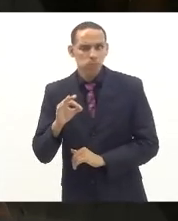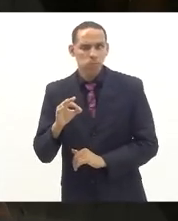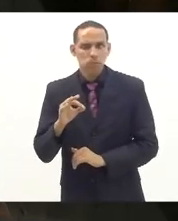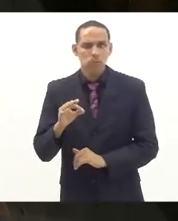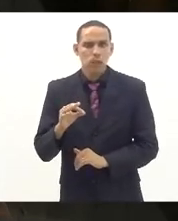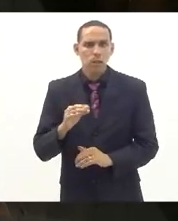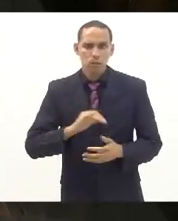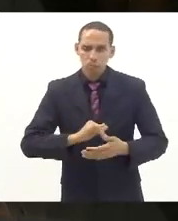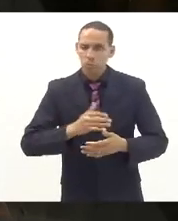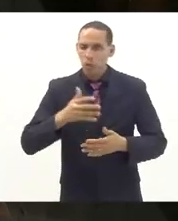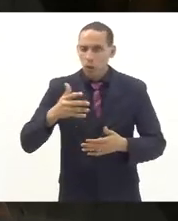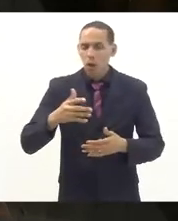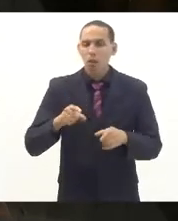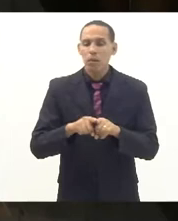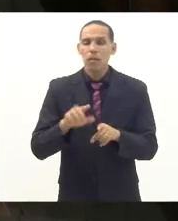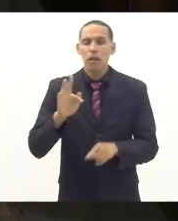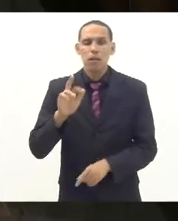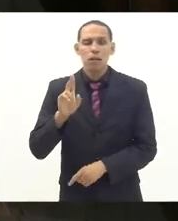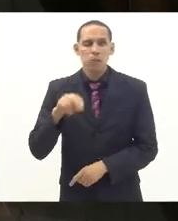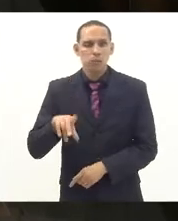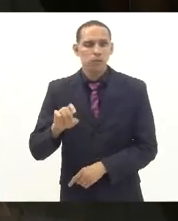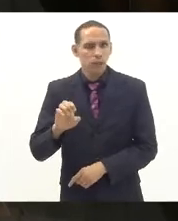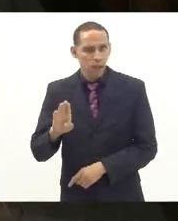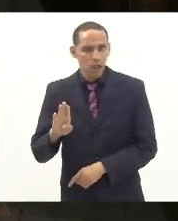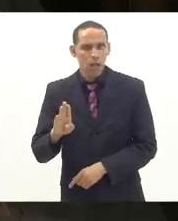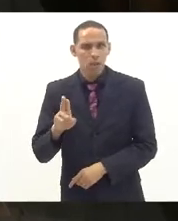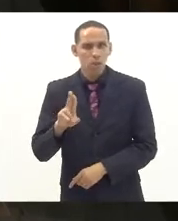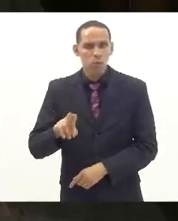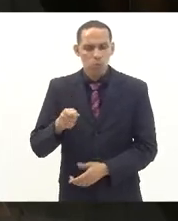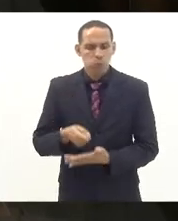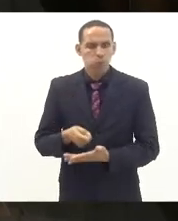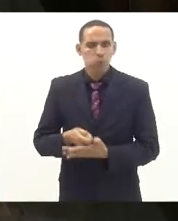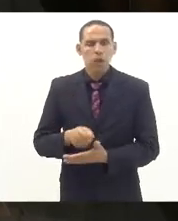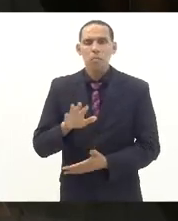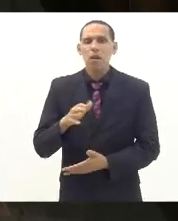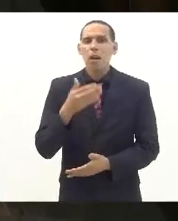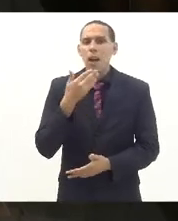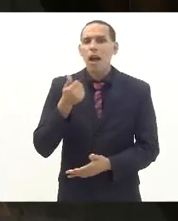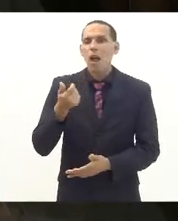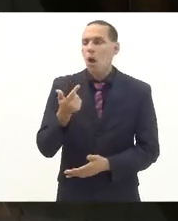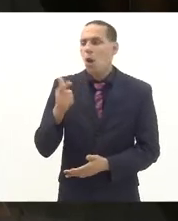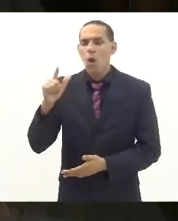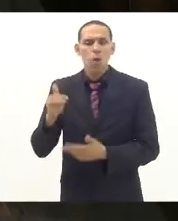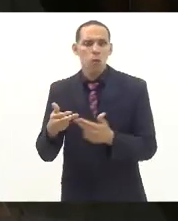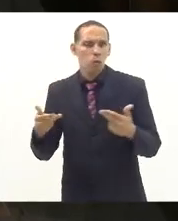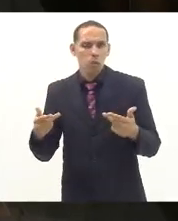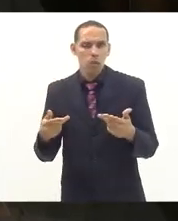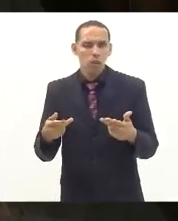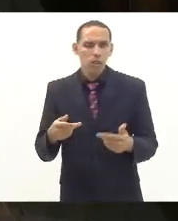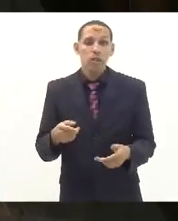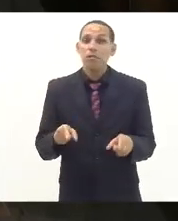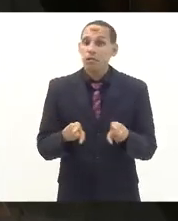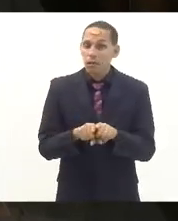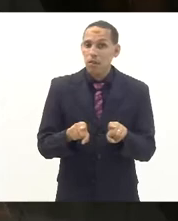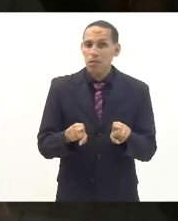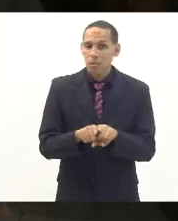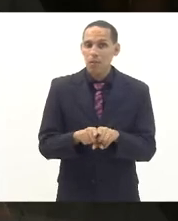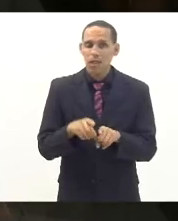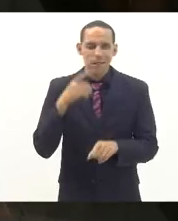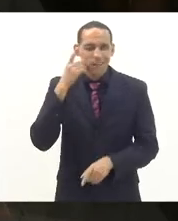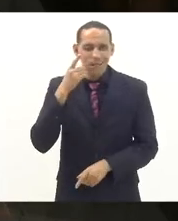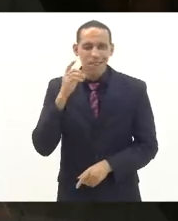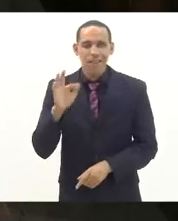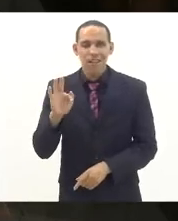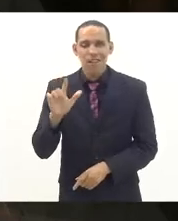oriundos do Tesouro e do próprio fundeb quando na verdade preferiram destiná-los a outra despesas inclusive Deputado